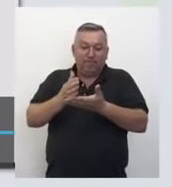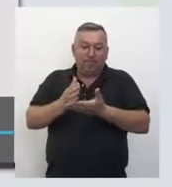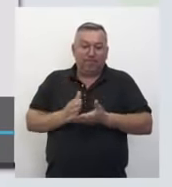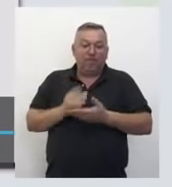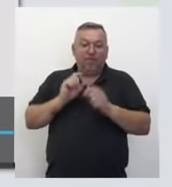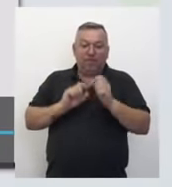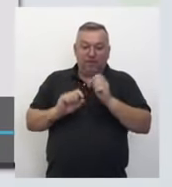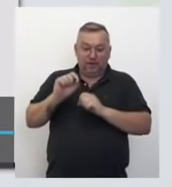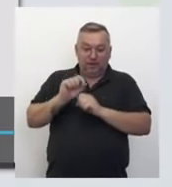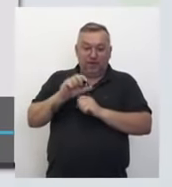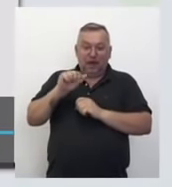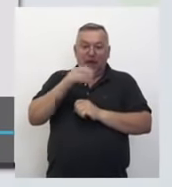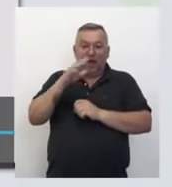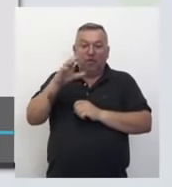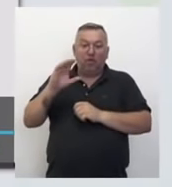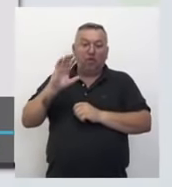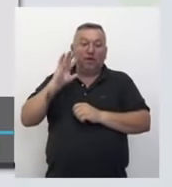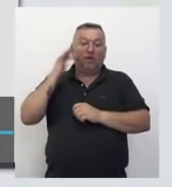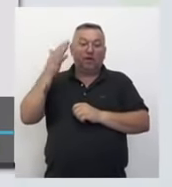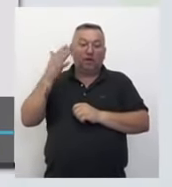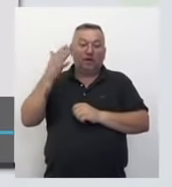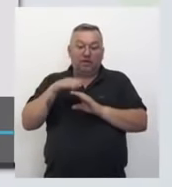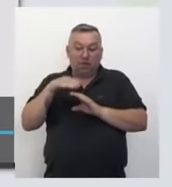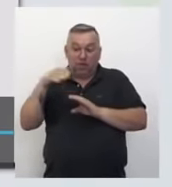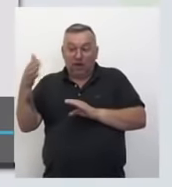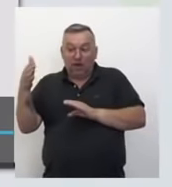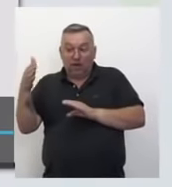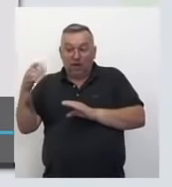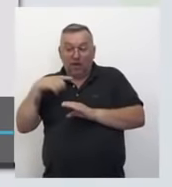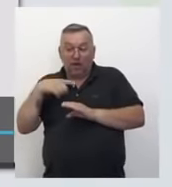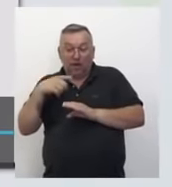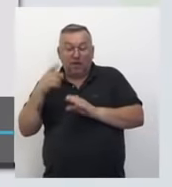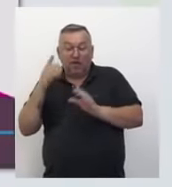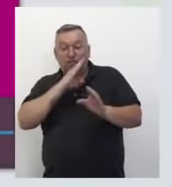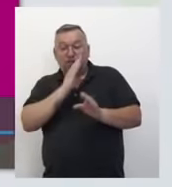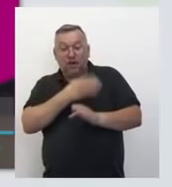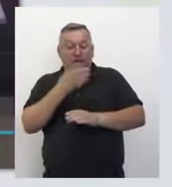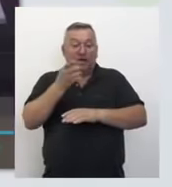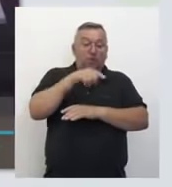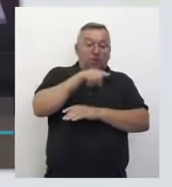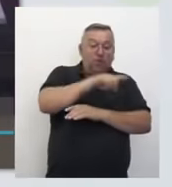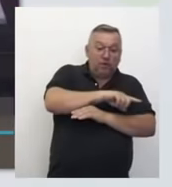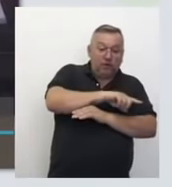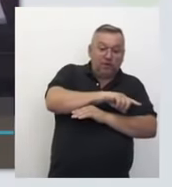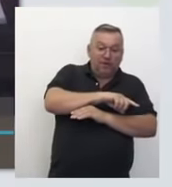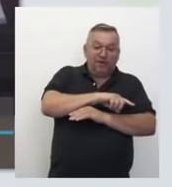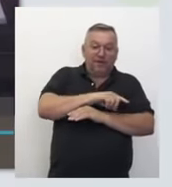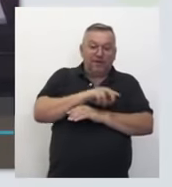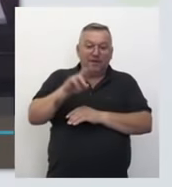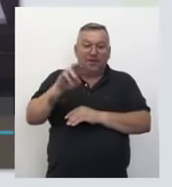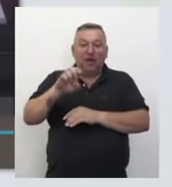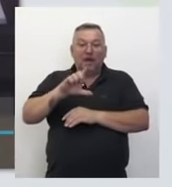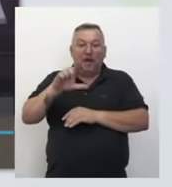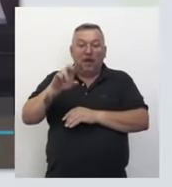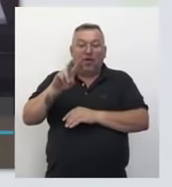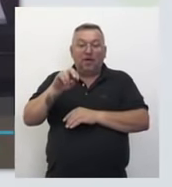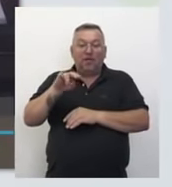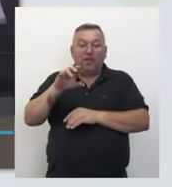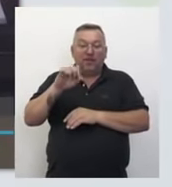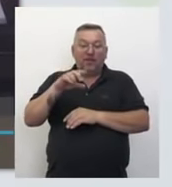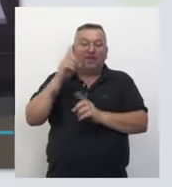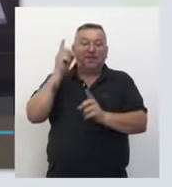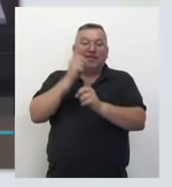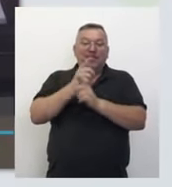que as ações que acontecem de um lado têm uma consequência direta do outro lado. O Rael e a Virginia encontraram uma